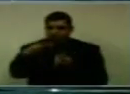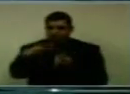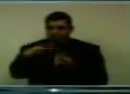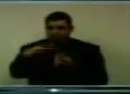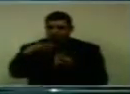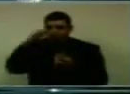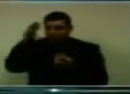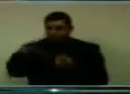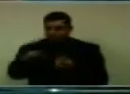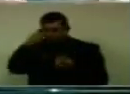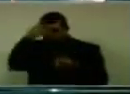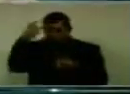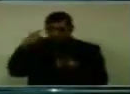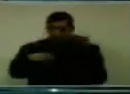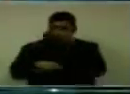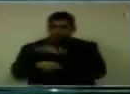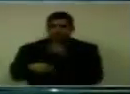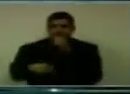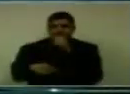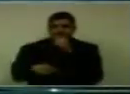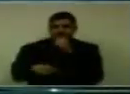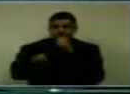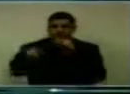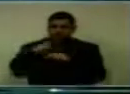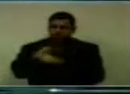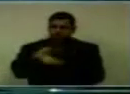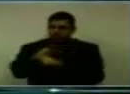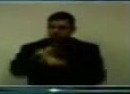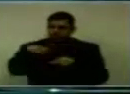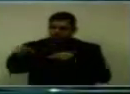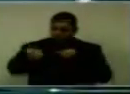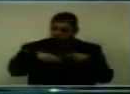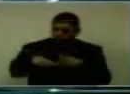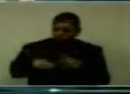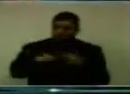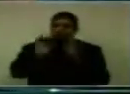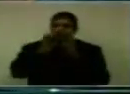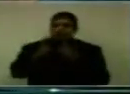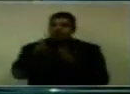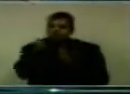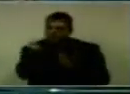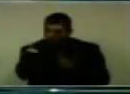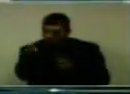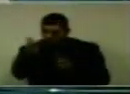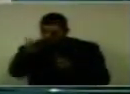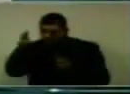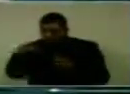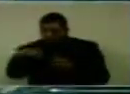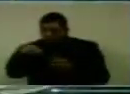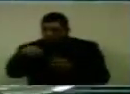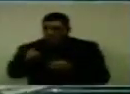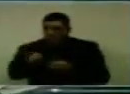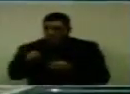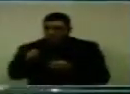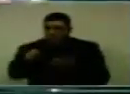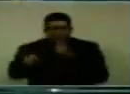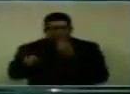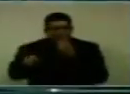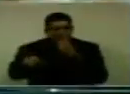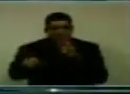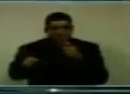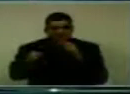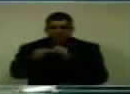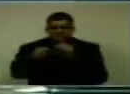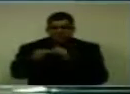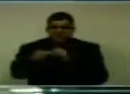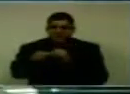mil pessoas passaram a receber água após a repactuação, que 62 mil metros de rede de esgoto